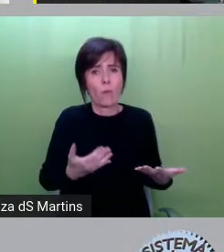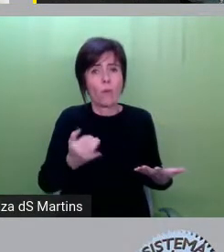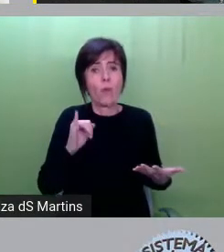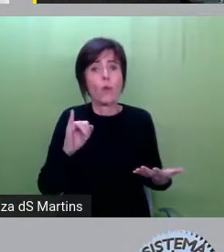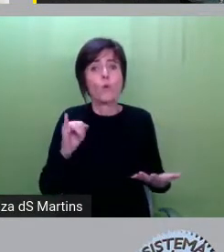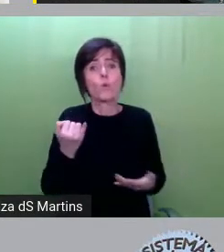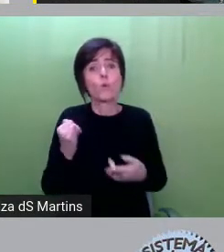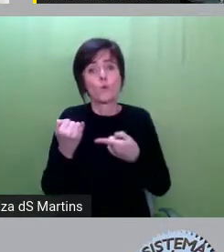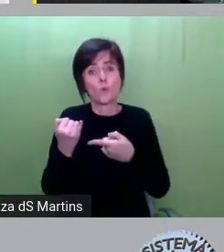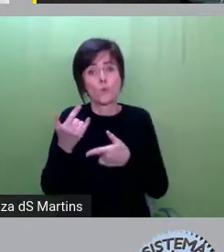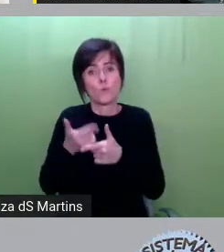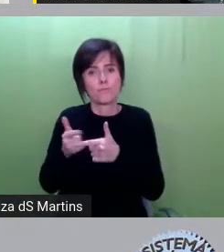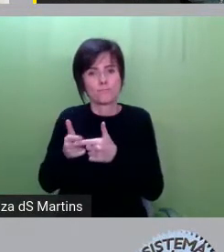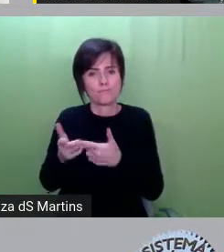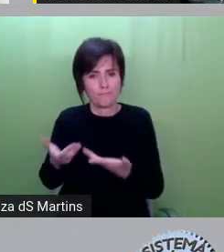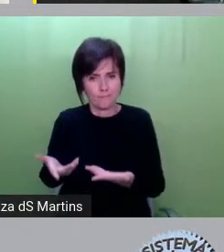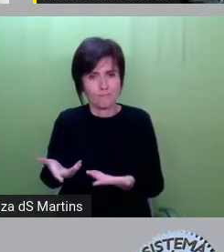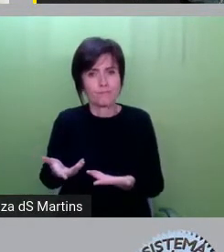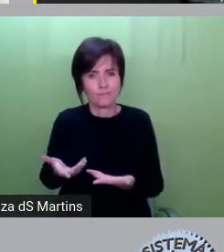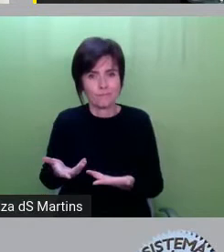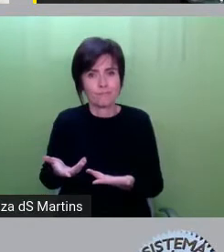juros.